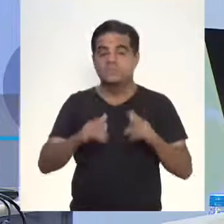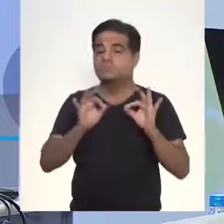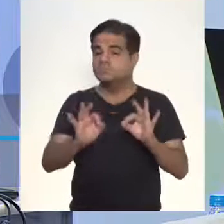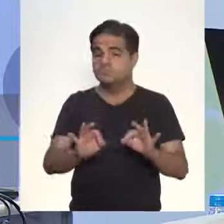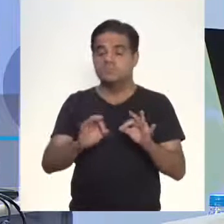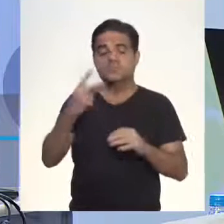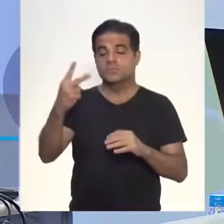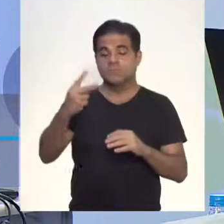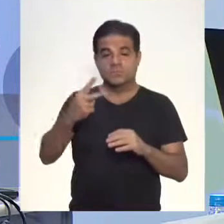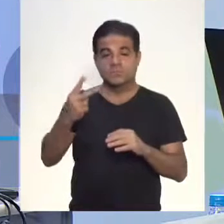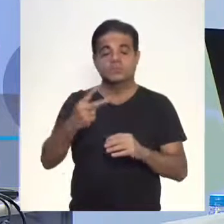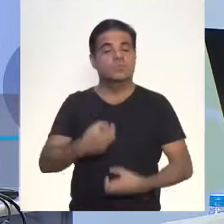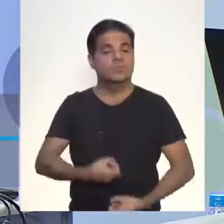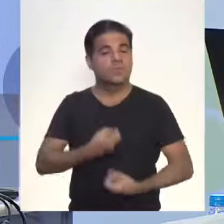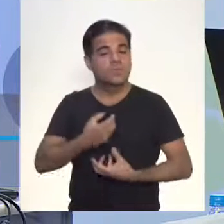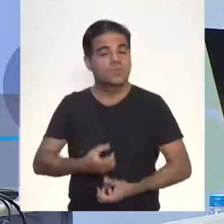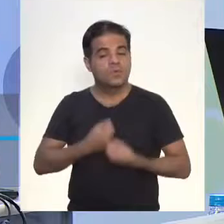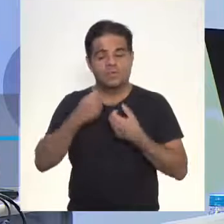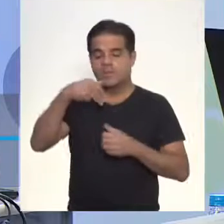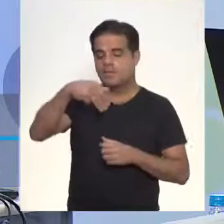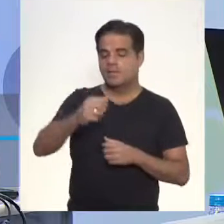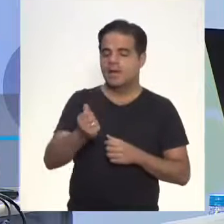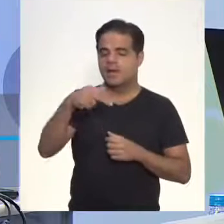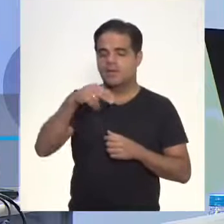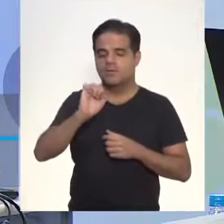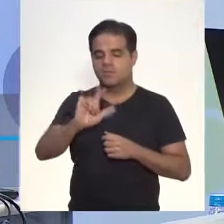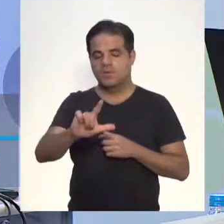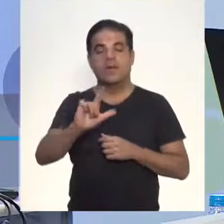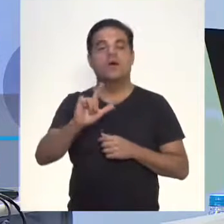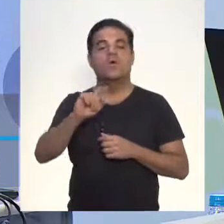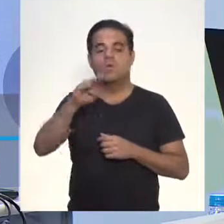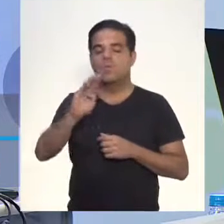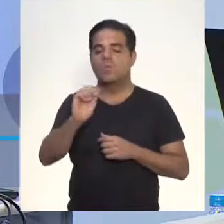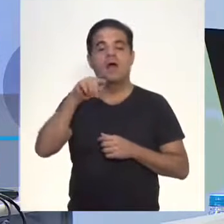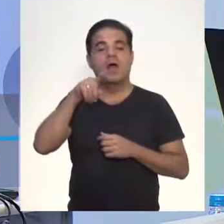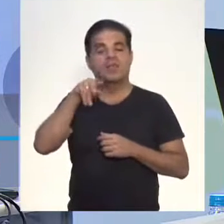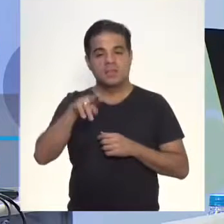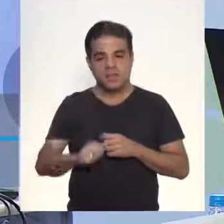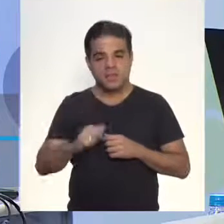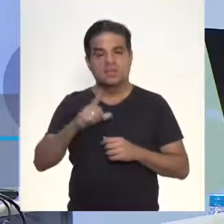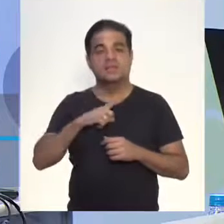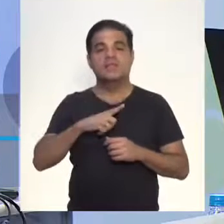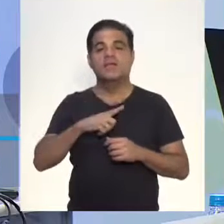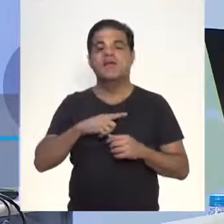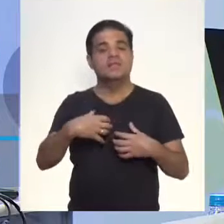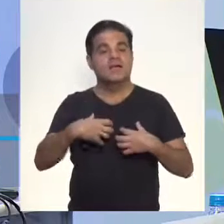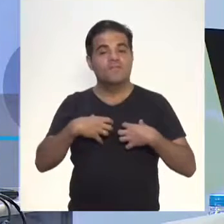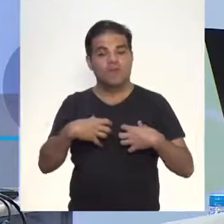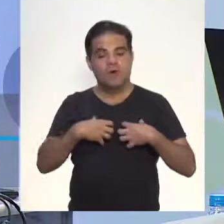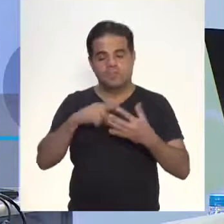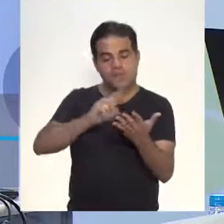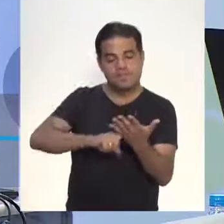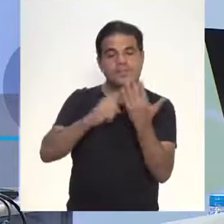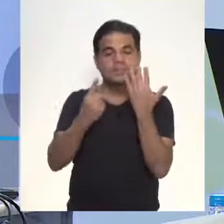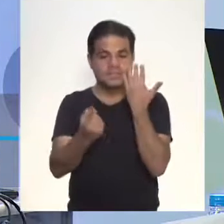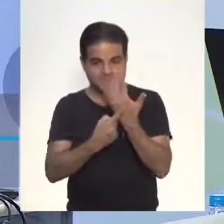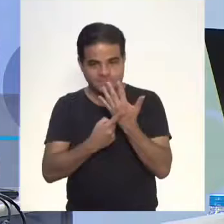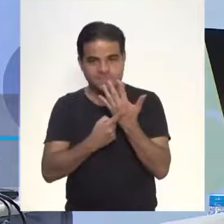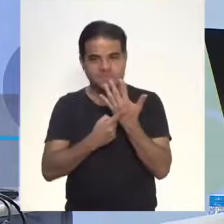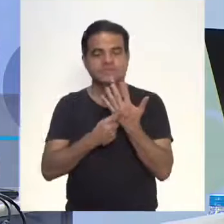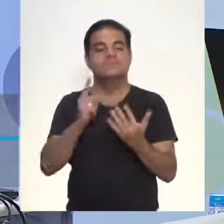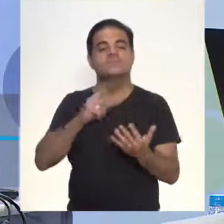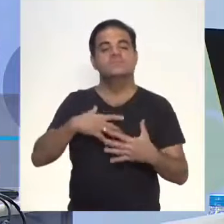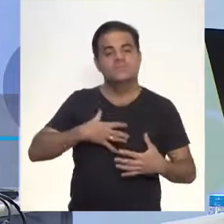E o segundo, um poema de Manuel Bandeira, onde há aí essa forma metafórica